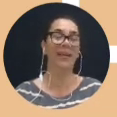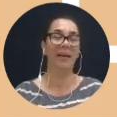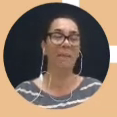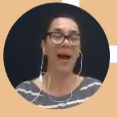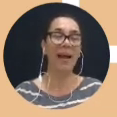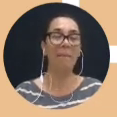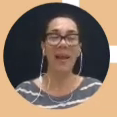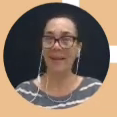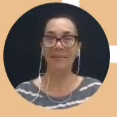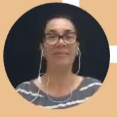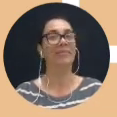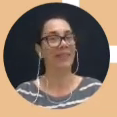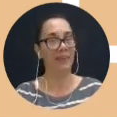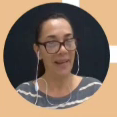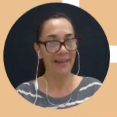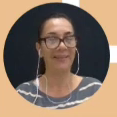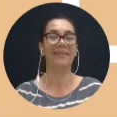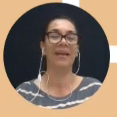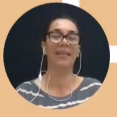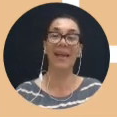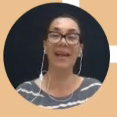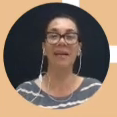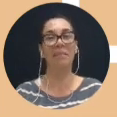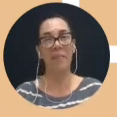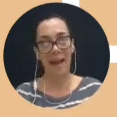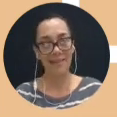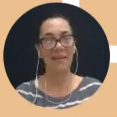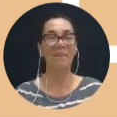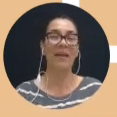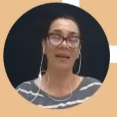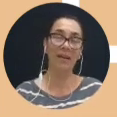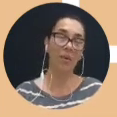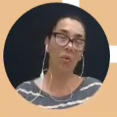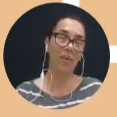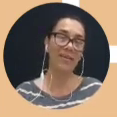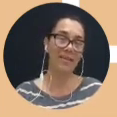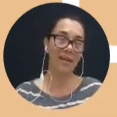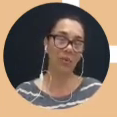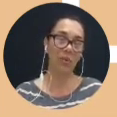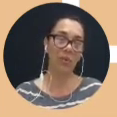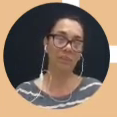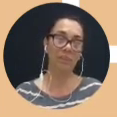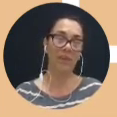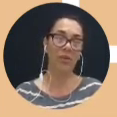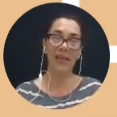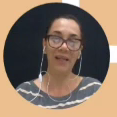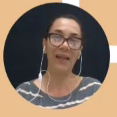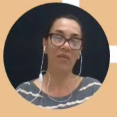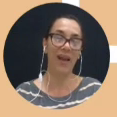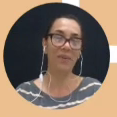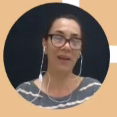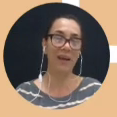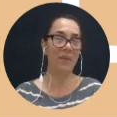no. Parabéns, também. Demais. Então, com exceção do